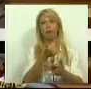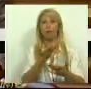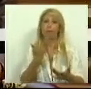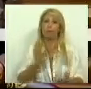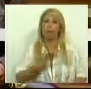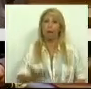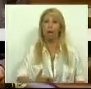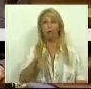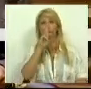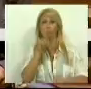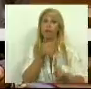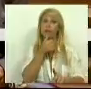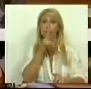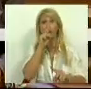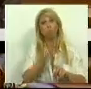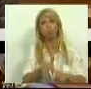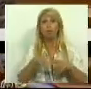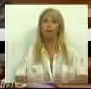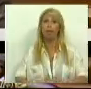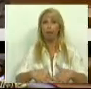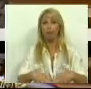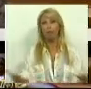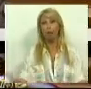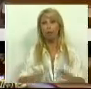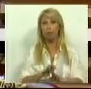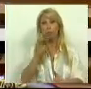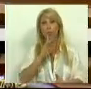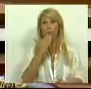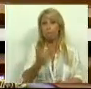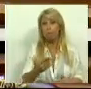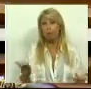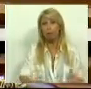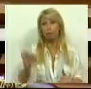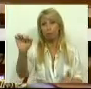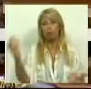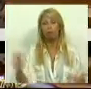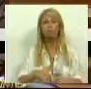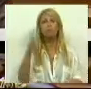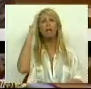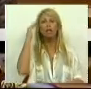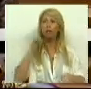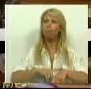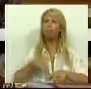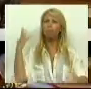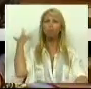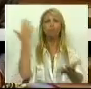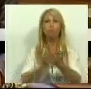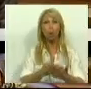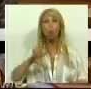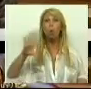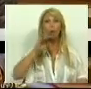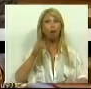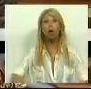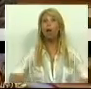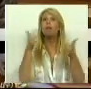da gravidez, portanto, da interrupção da gravidez a pedido da mulher, e consideramos, passado este tempo, que o país ganhou muito com